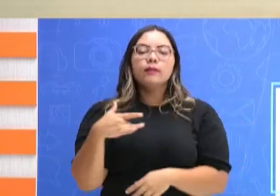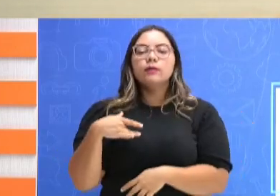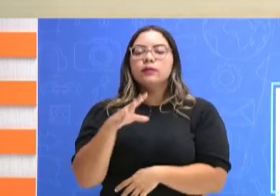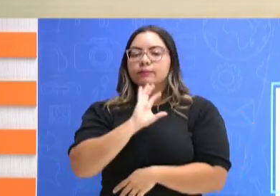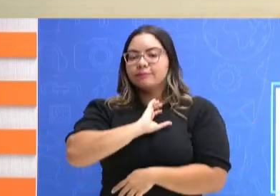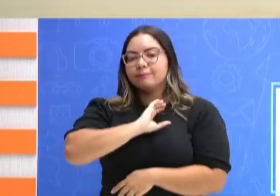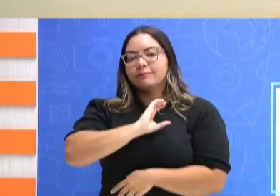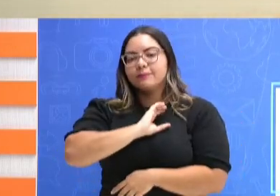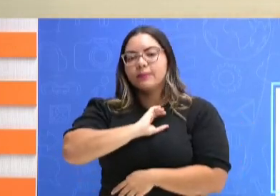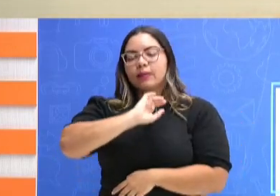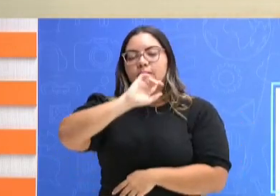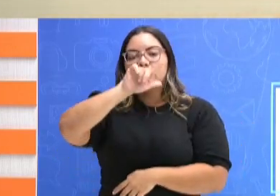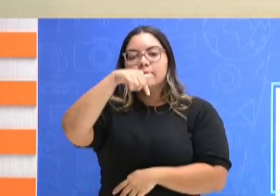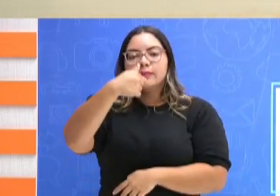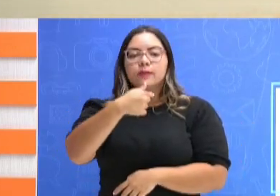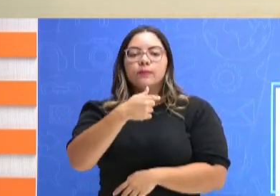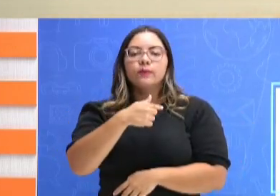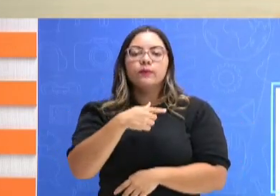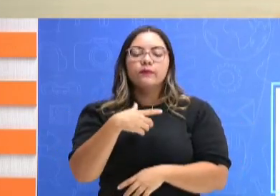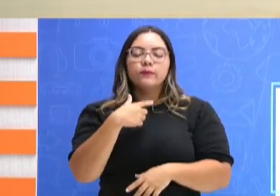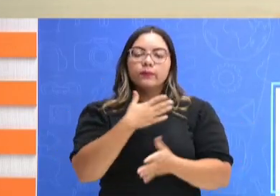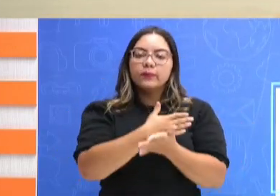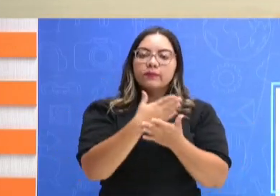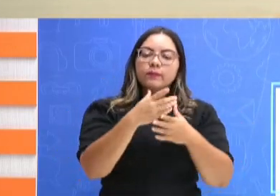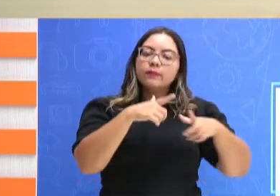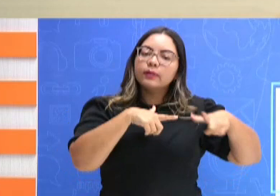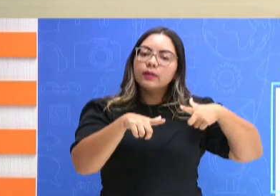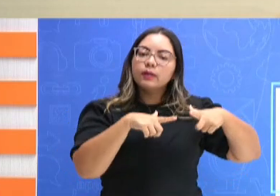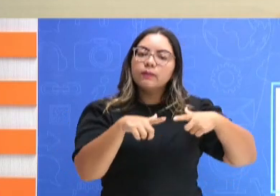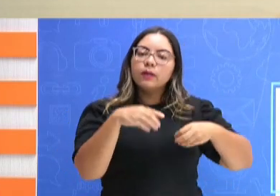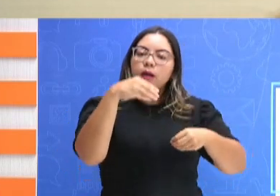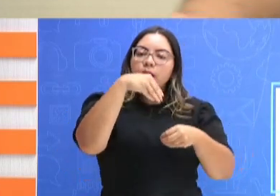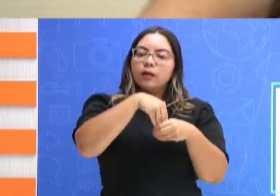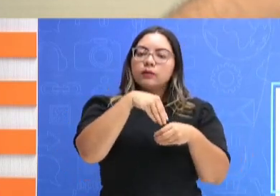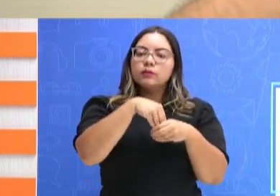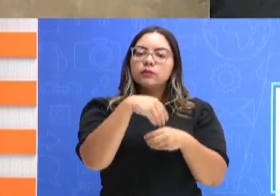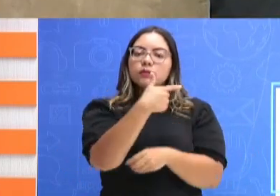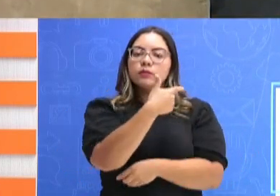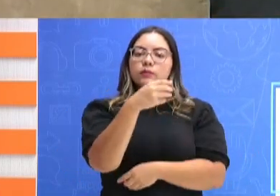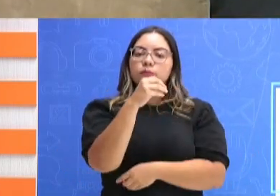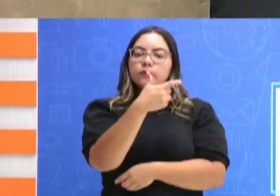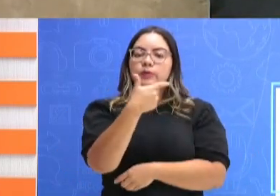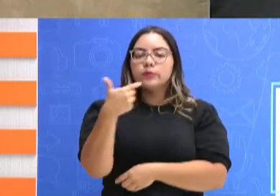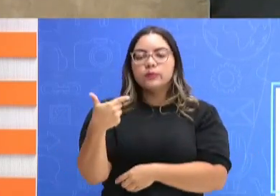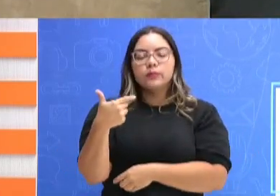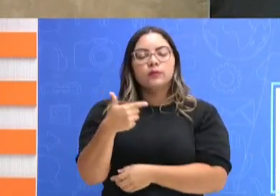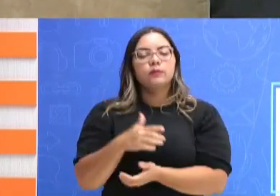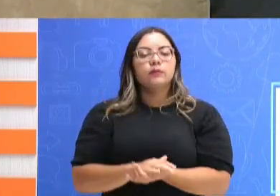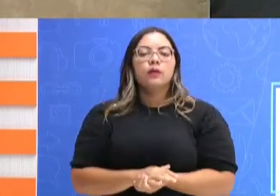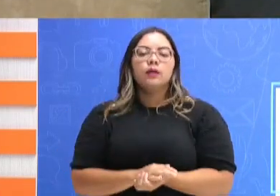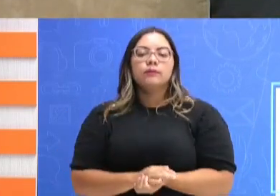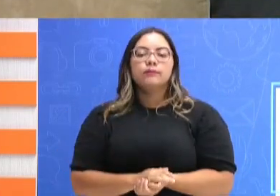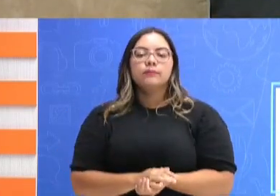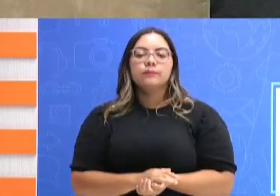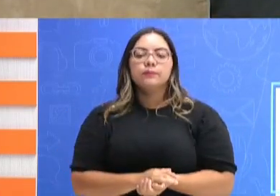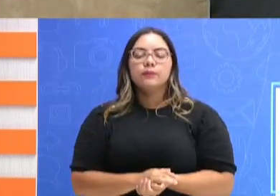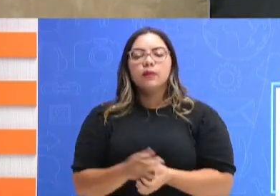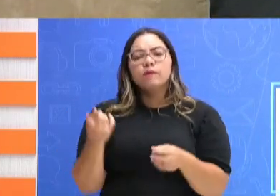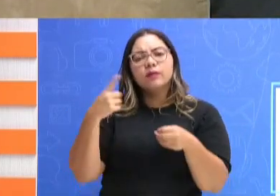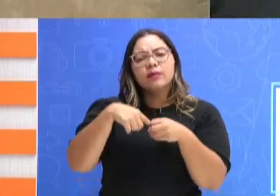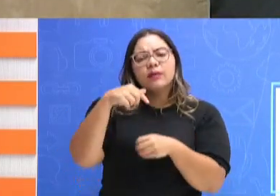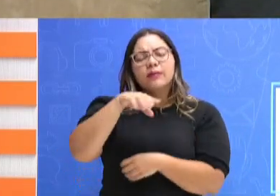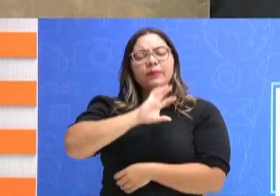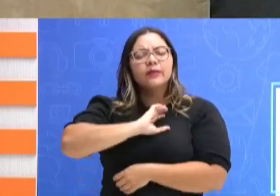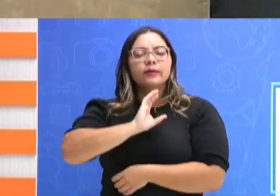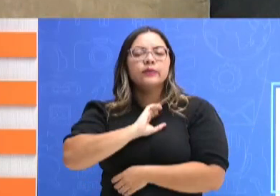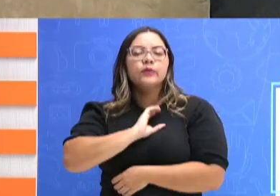de Caxias. E após resolver o problema de saúde, a gente começar a trabalhar as eleições de 2022. Muito bom, muito bom. E, prefeito, aqui voltando para